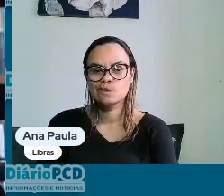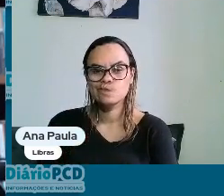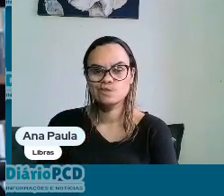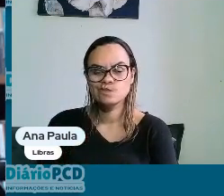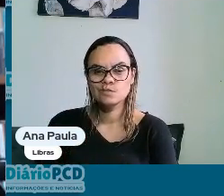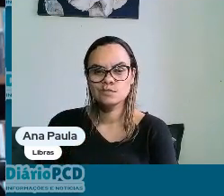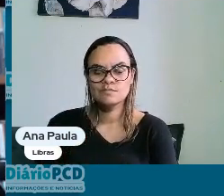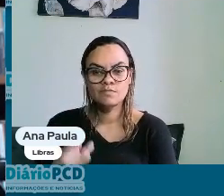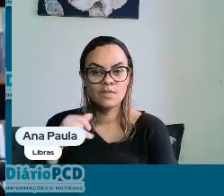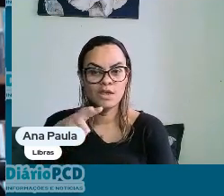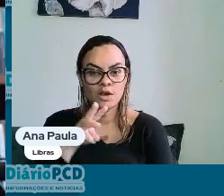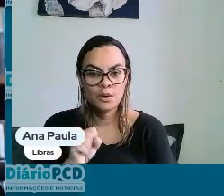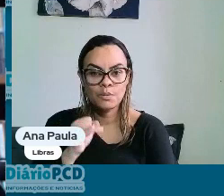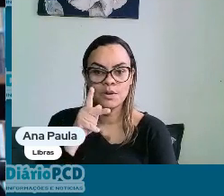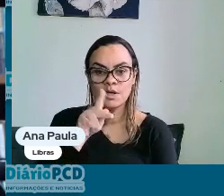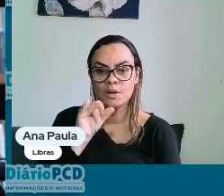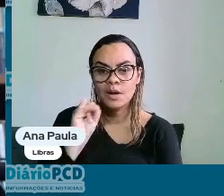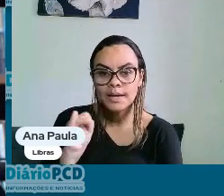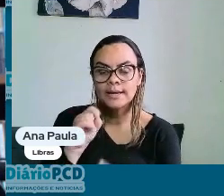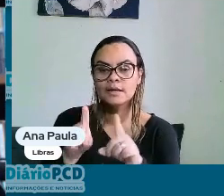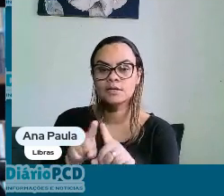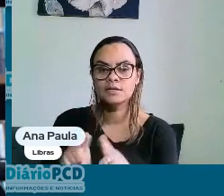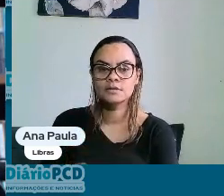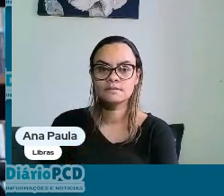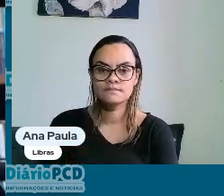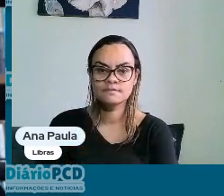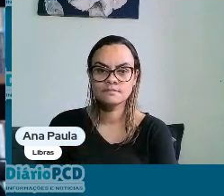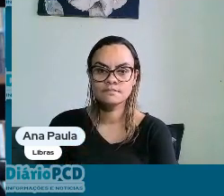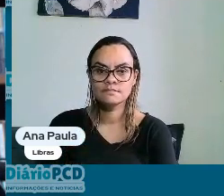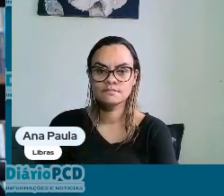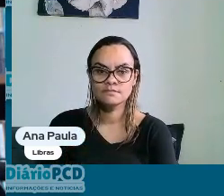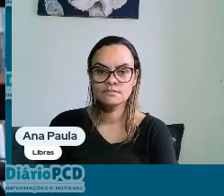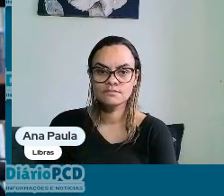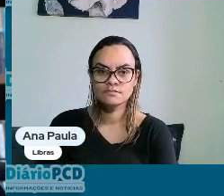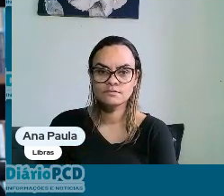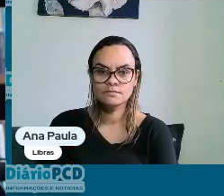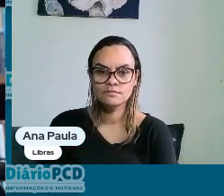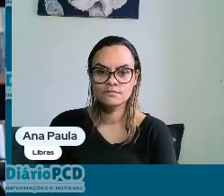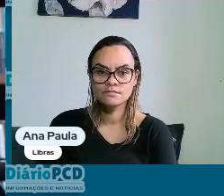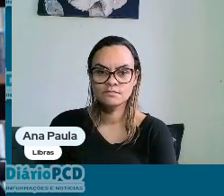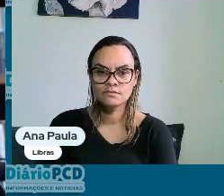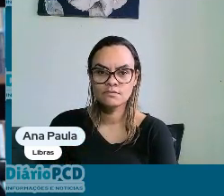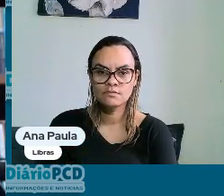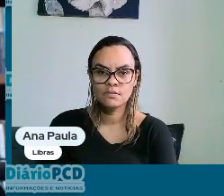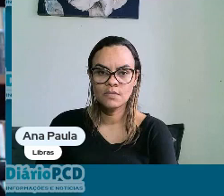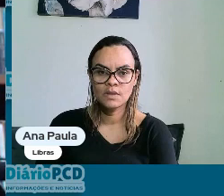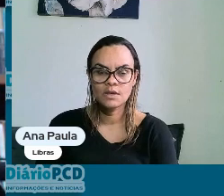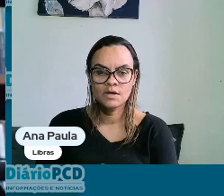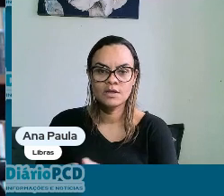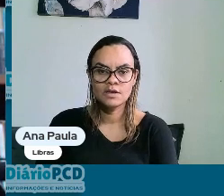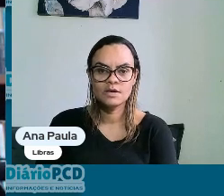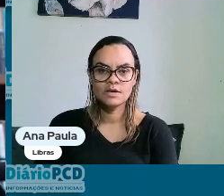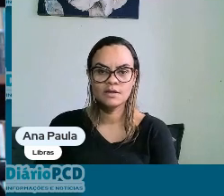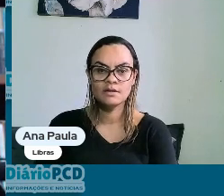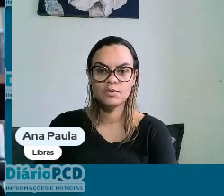no ICMS, etc., para a aquisição de veículos. Mas na reforma tributária, tudo isso vai desaparecer, porque vai desaparecer o